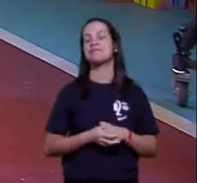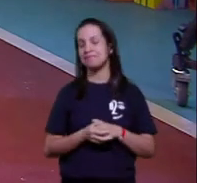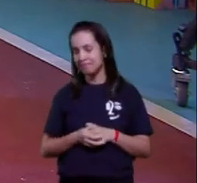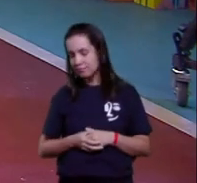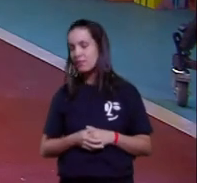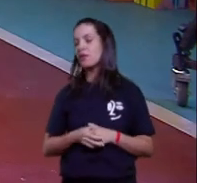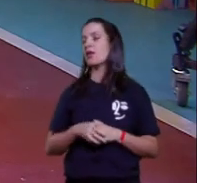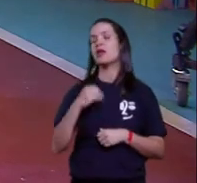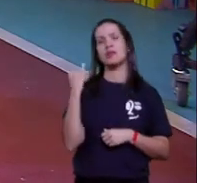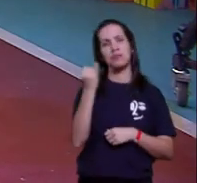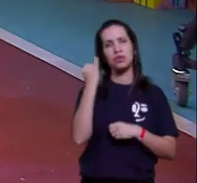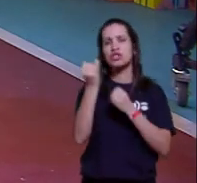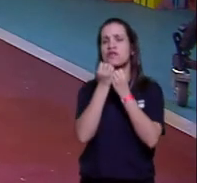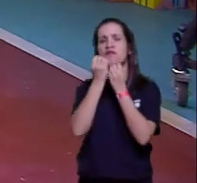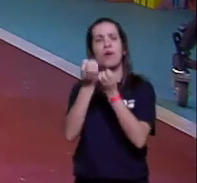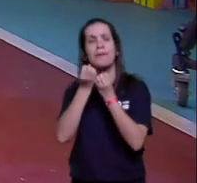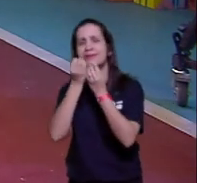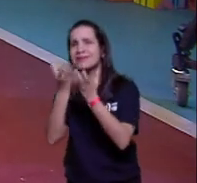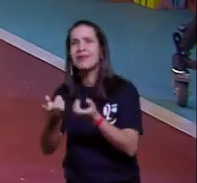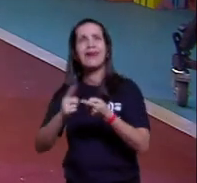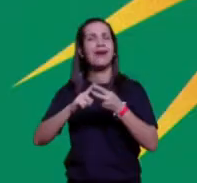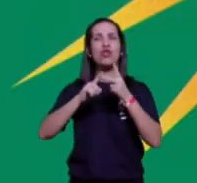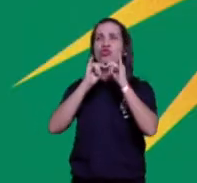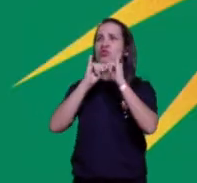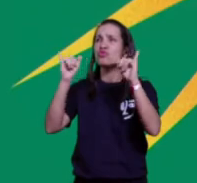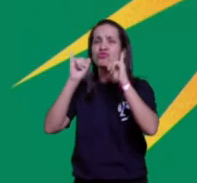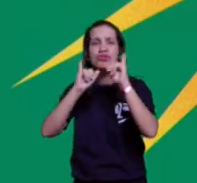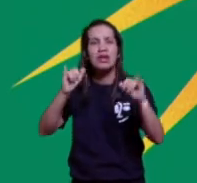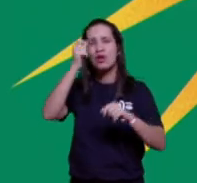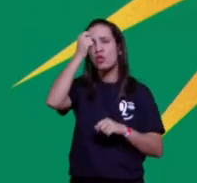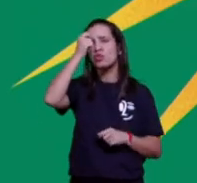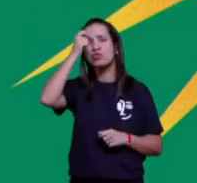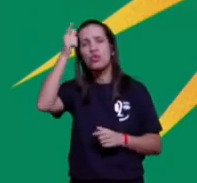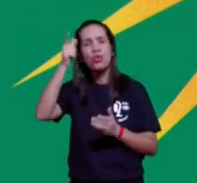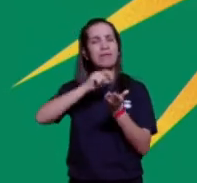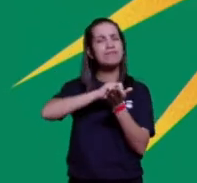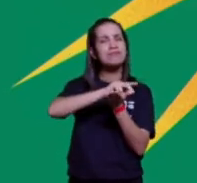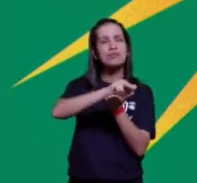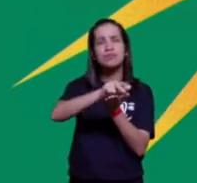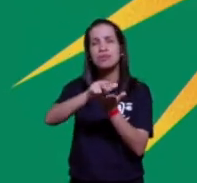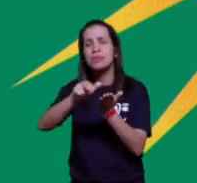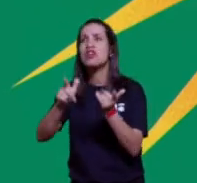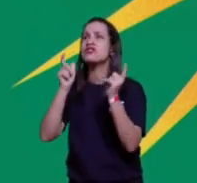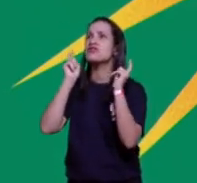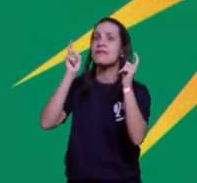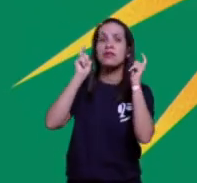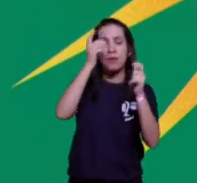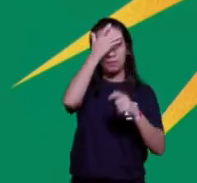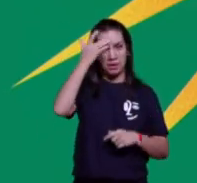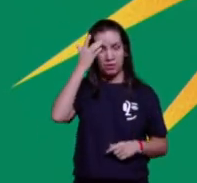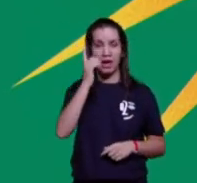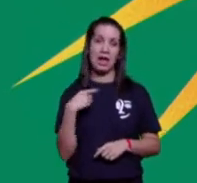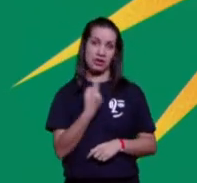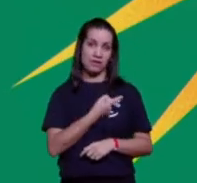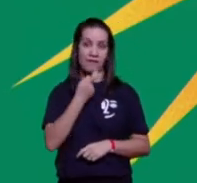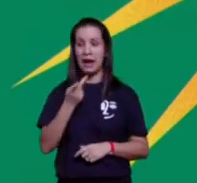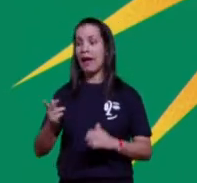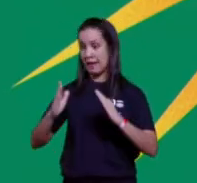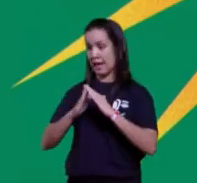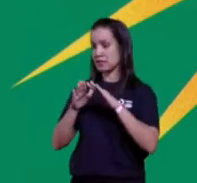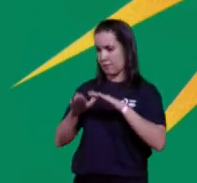informação, acessar notícia, acessar cultura, acessar, dar entretenimento para as pessoas. Quando a gente sempre fala assim, ah, fica em